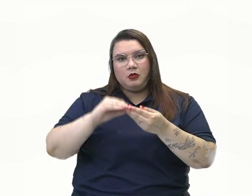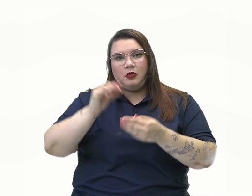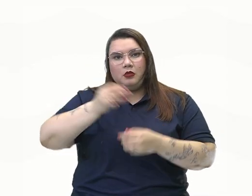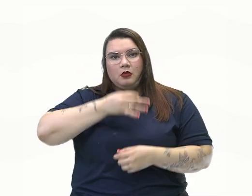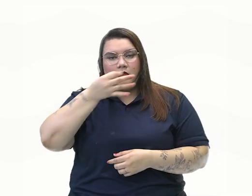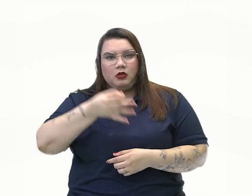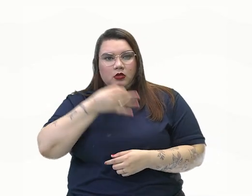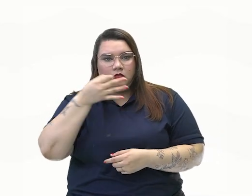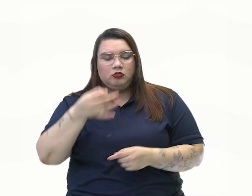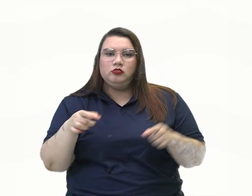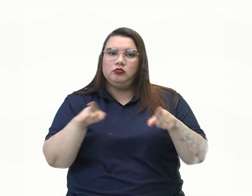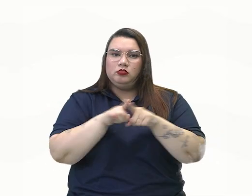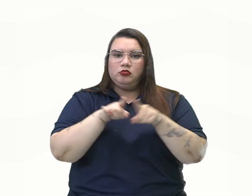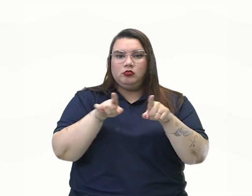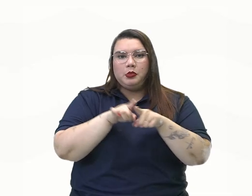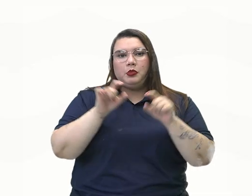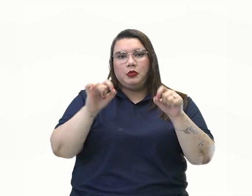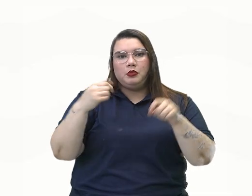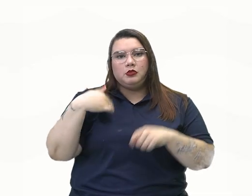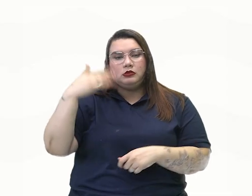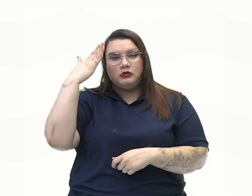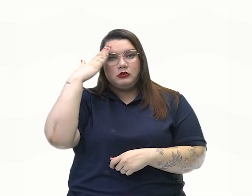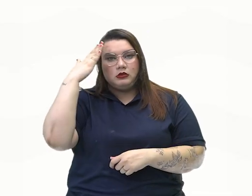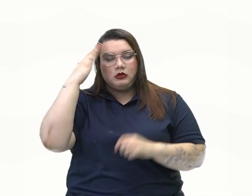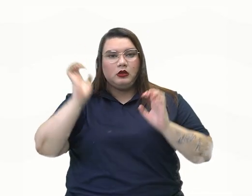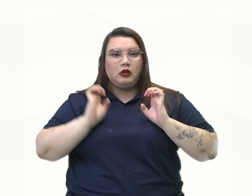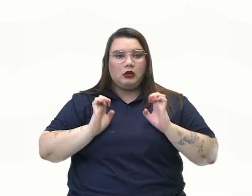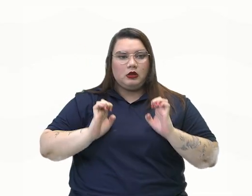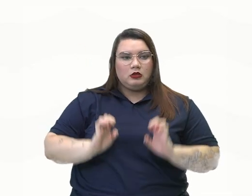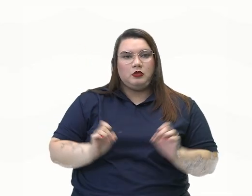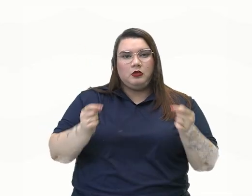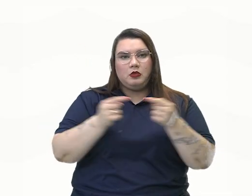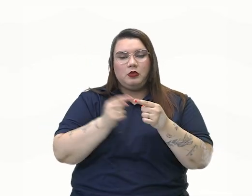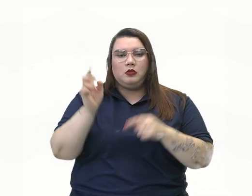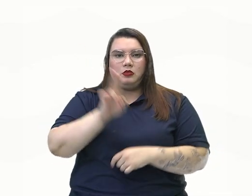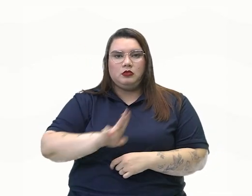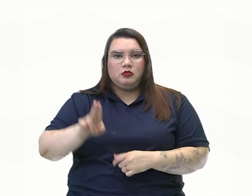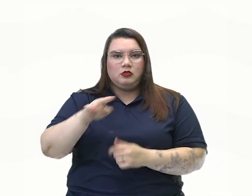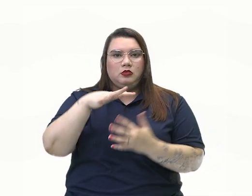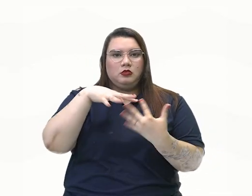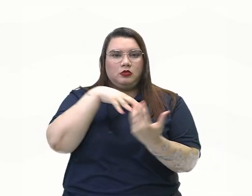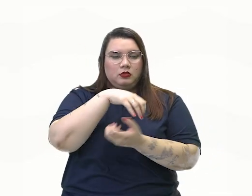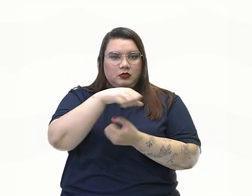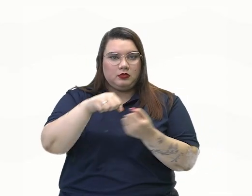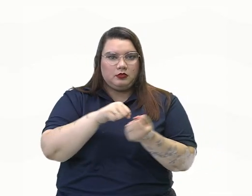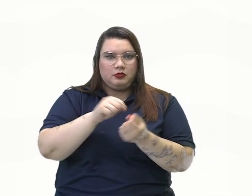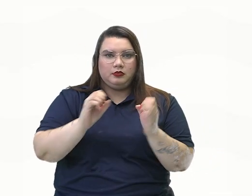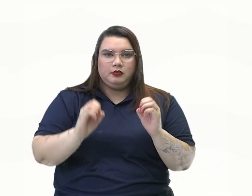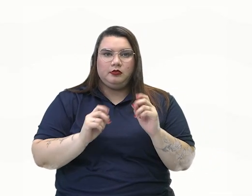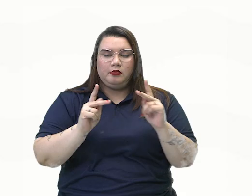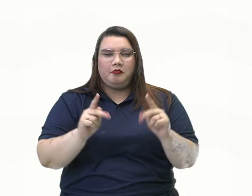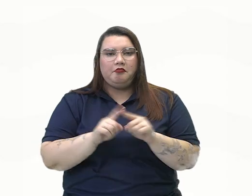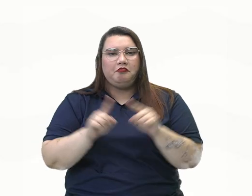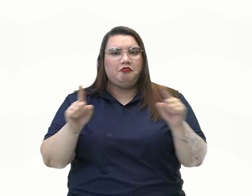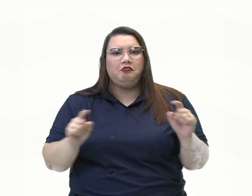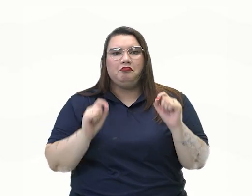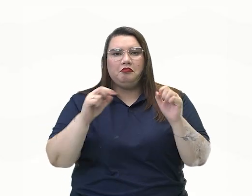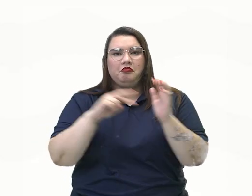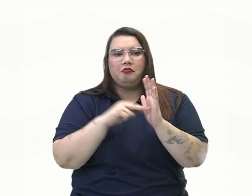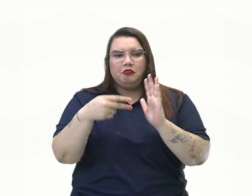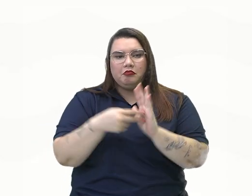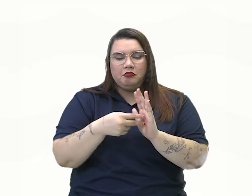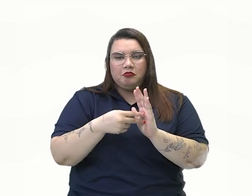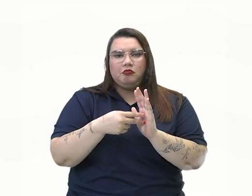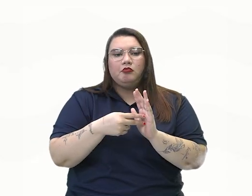forma crítica e de forma que eu sei, de forma ética, utilizar aí a sustentabilidade. Mas o que